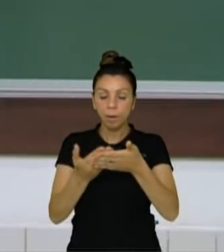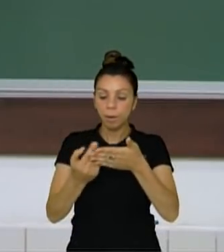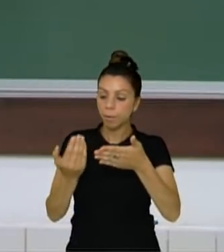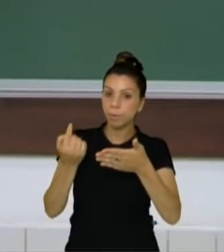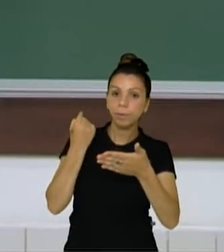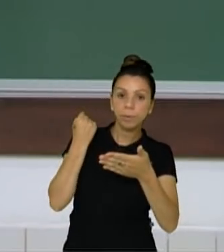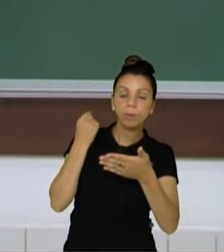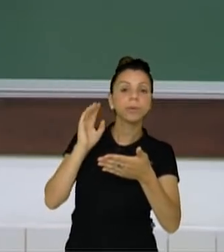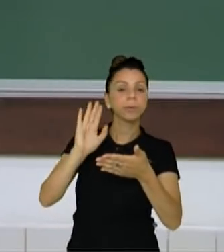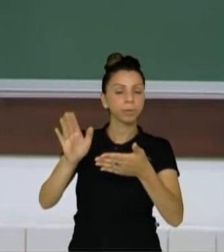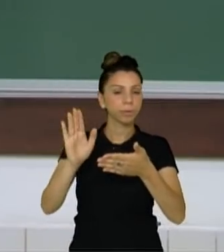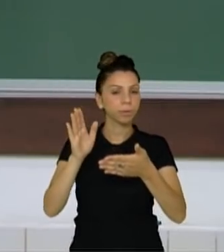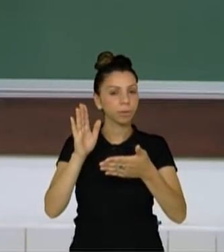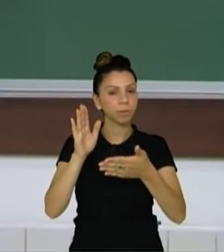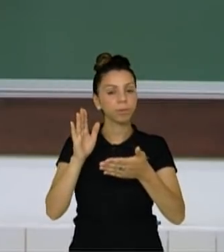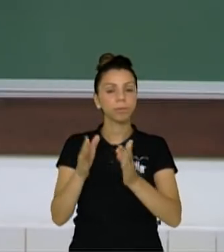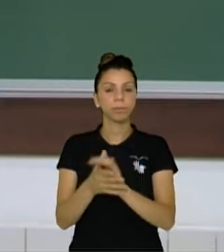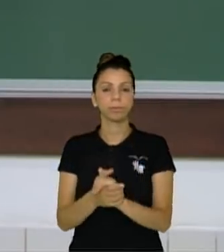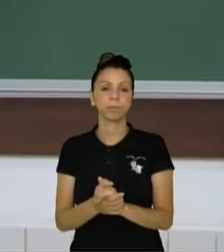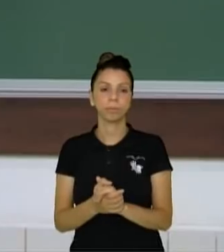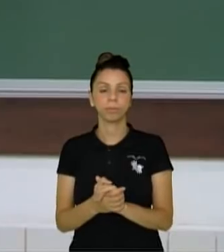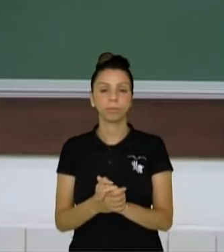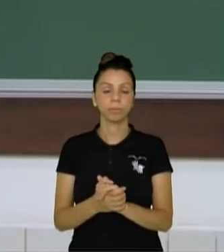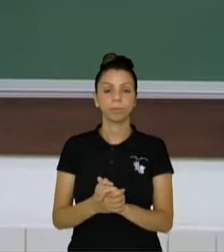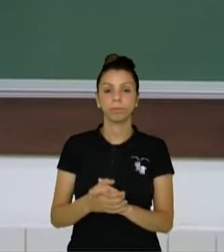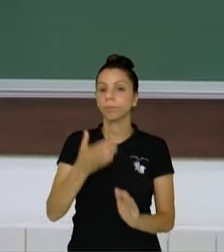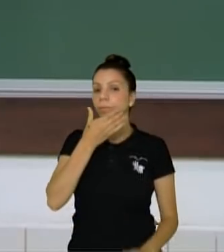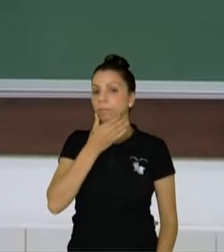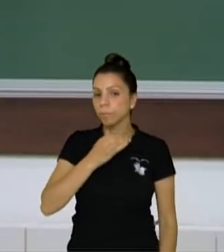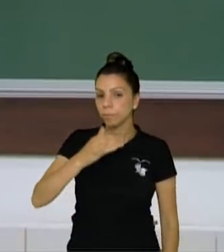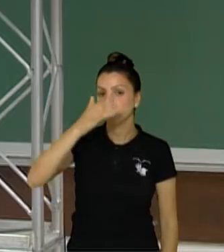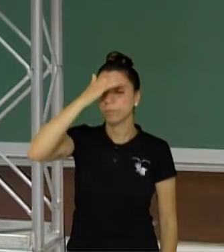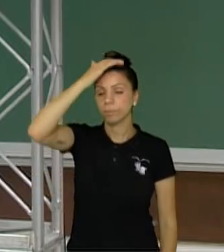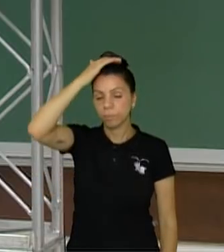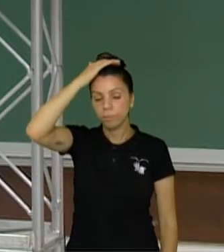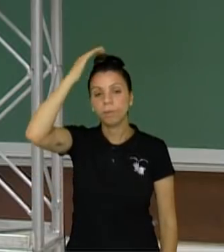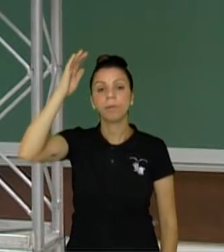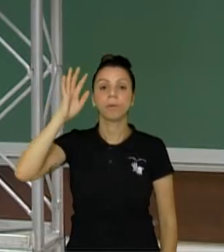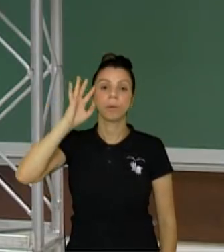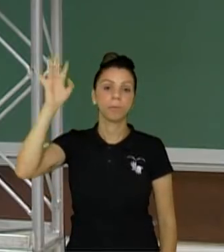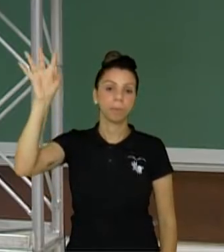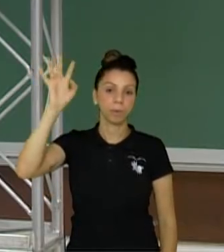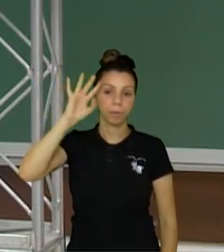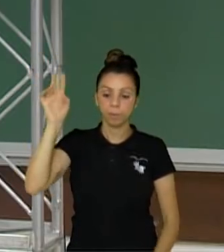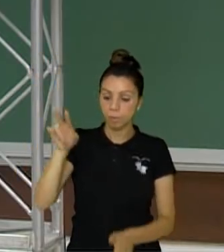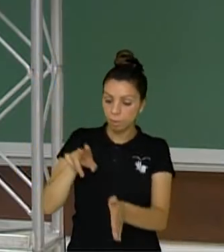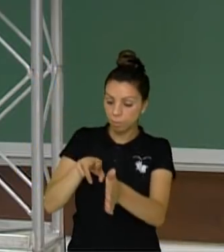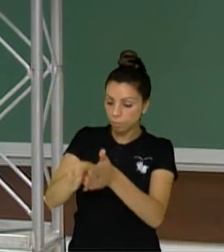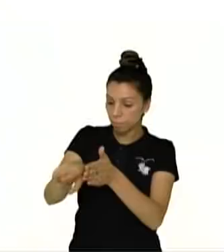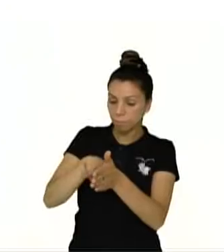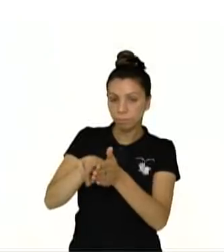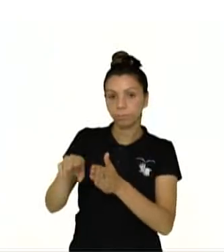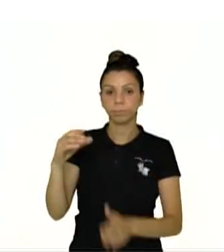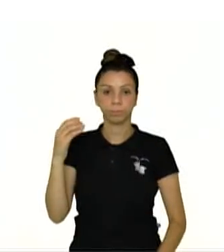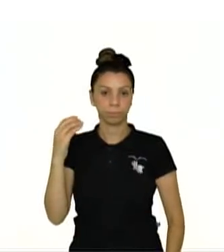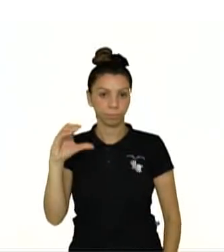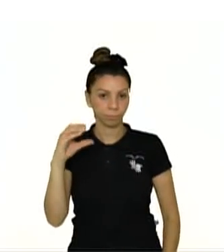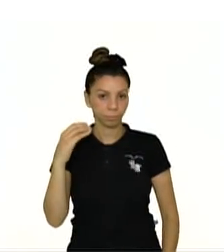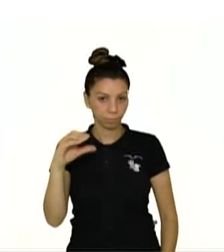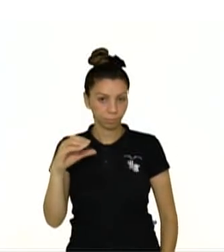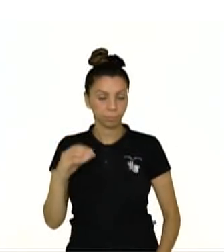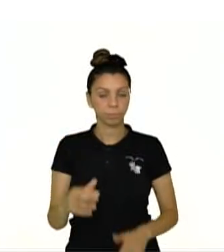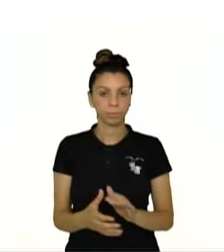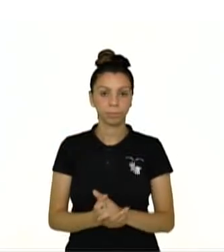já mencionei aqui, sobre o darwinismo, uma teoria biológica científica,